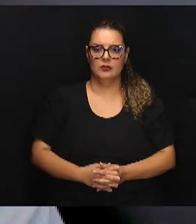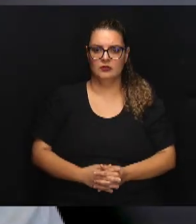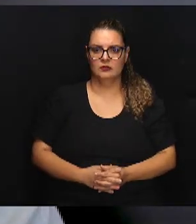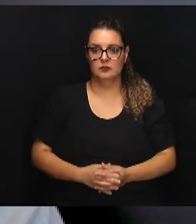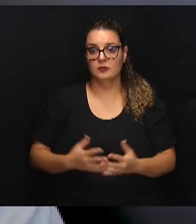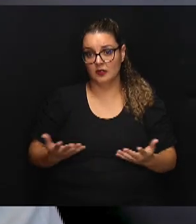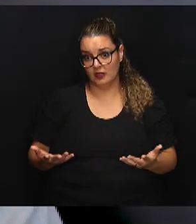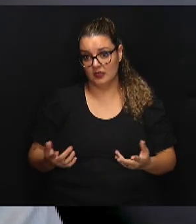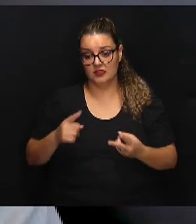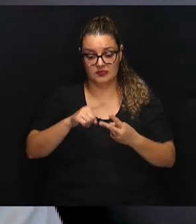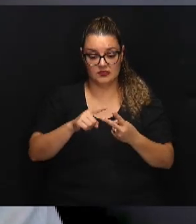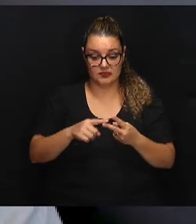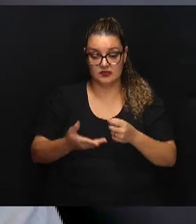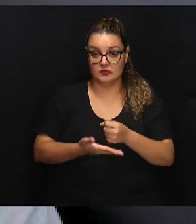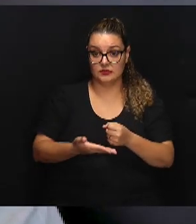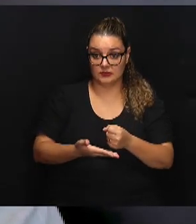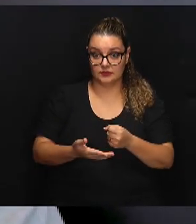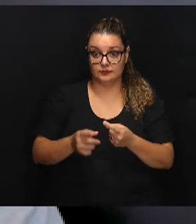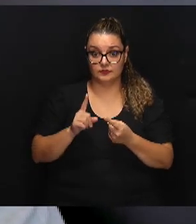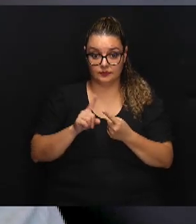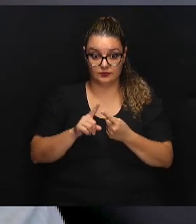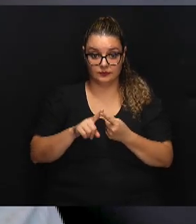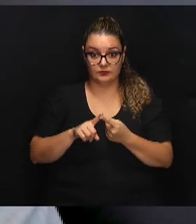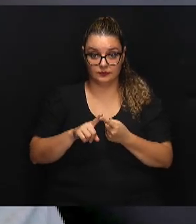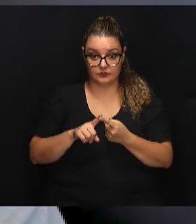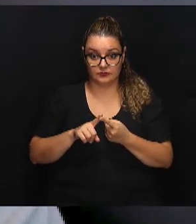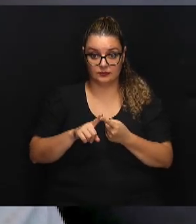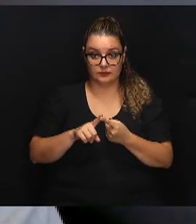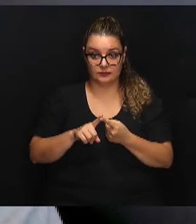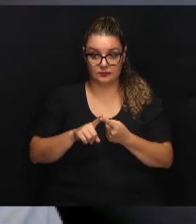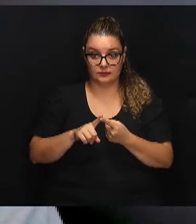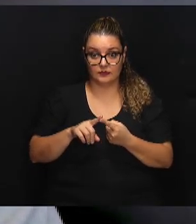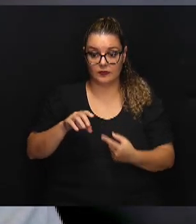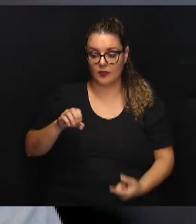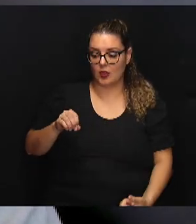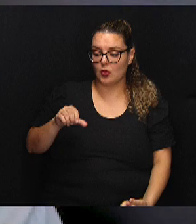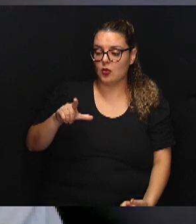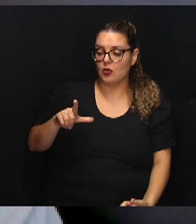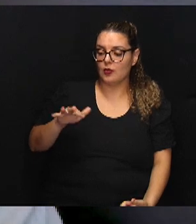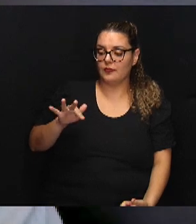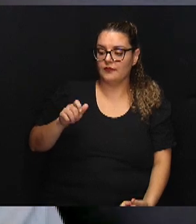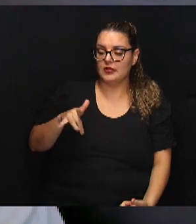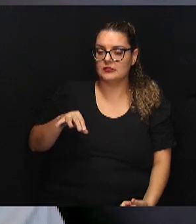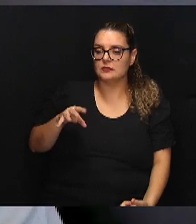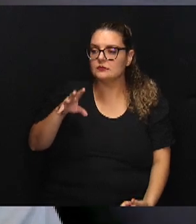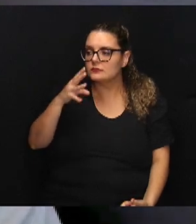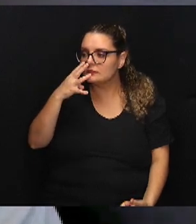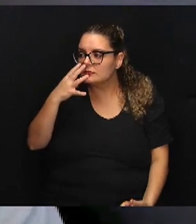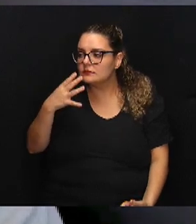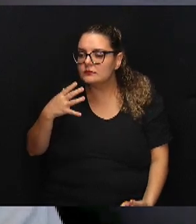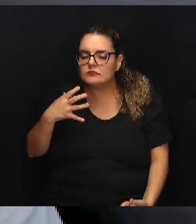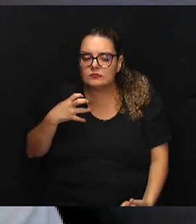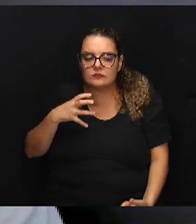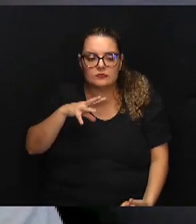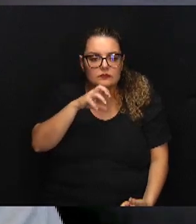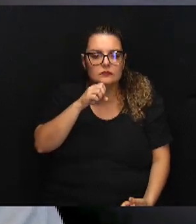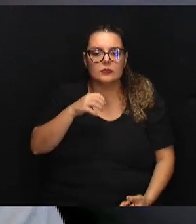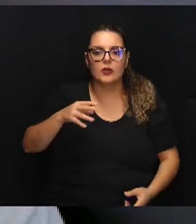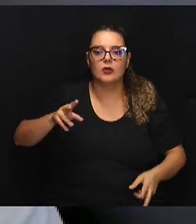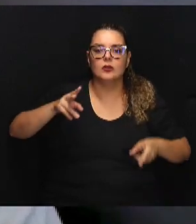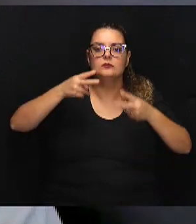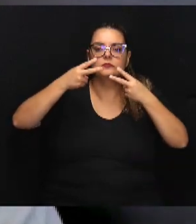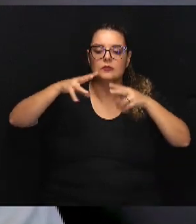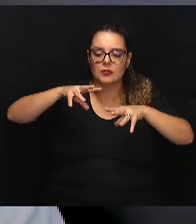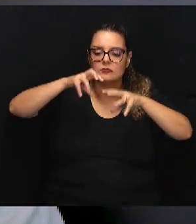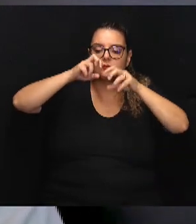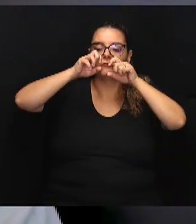Bom, são duas funções básicas. A primeira é olfação, né? Sentir os cheiros. A segunda, ventilação, que é a entrada